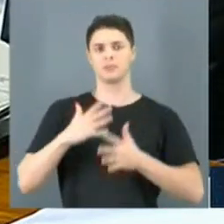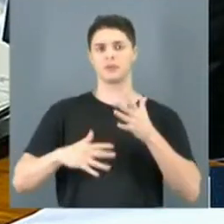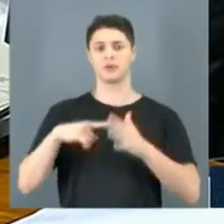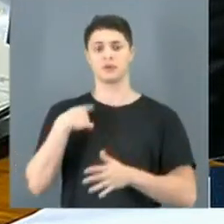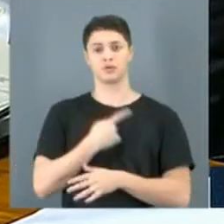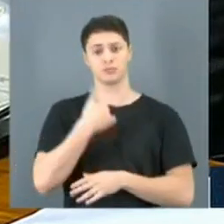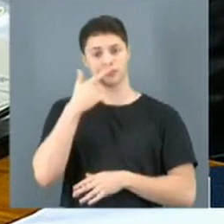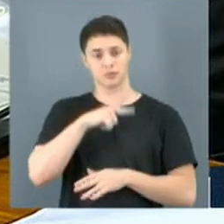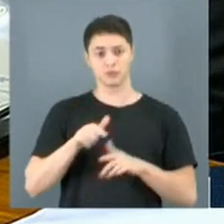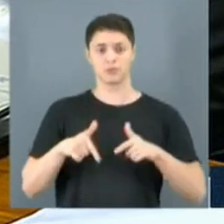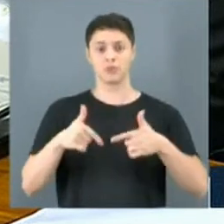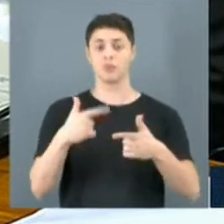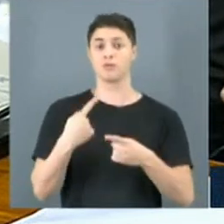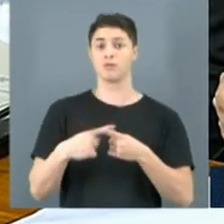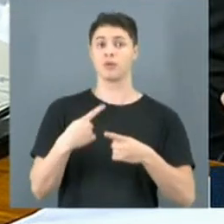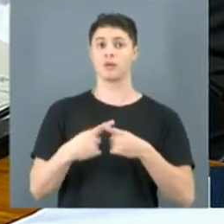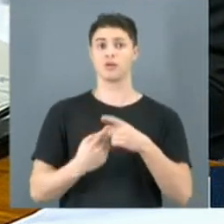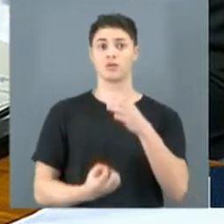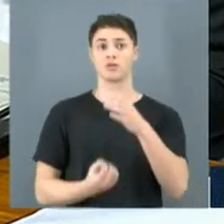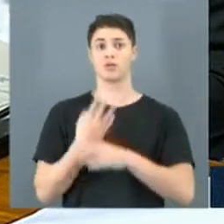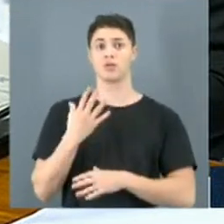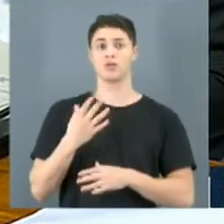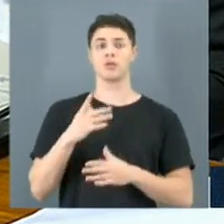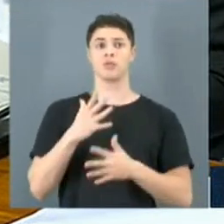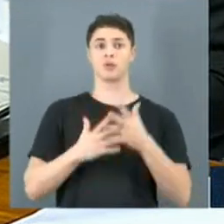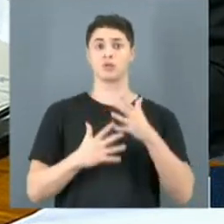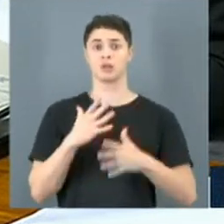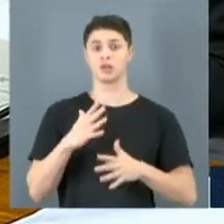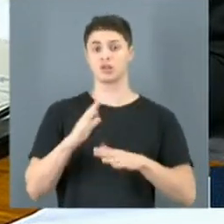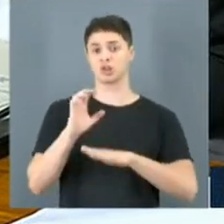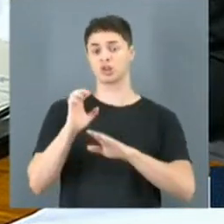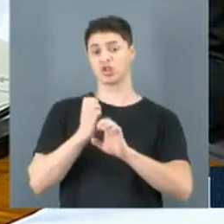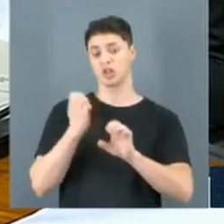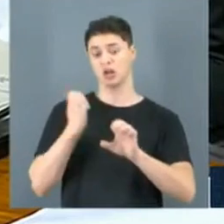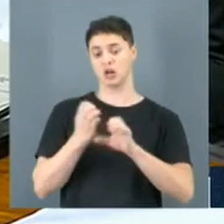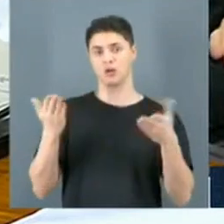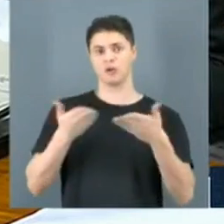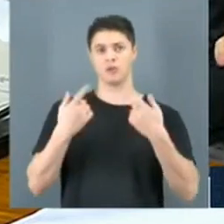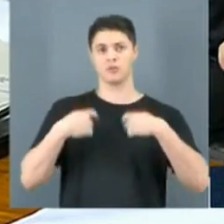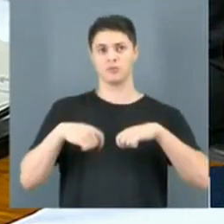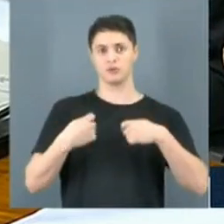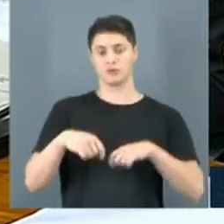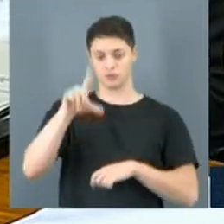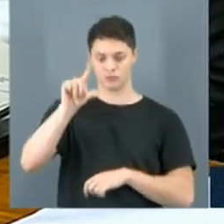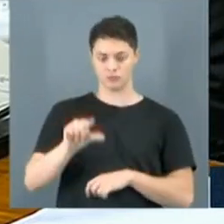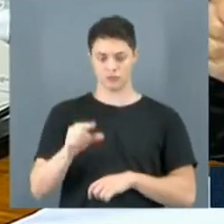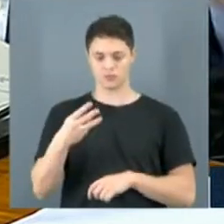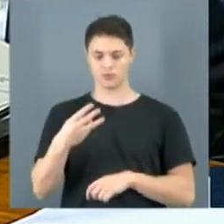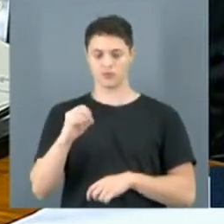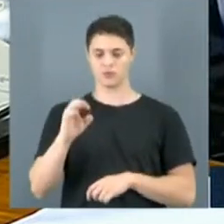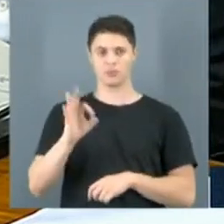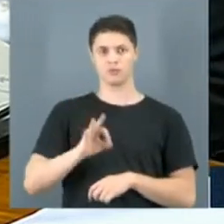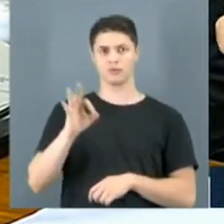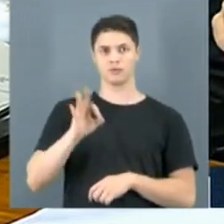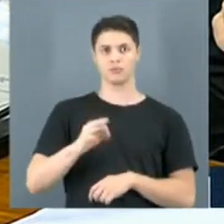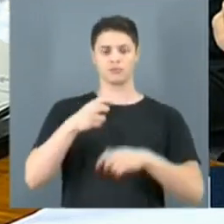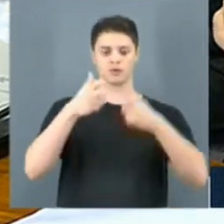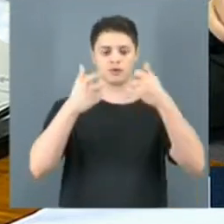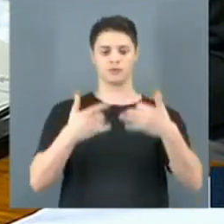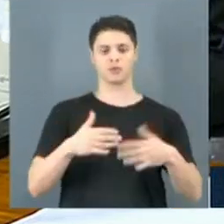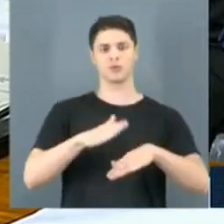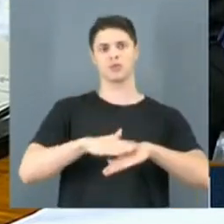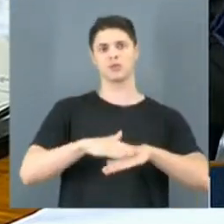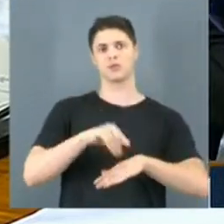quê? Porque ele cria uma dificuldade de um engenheiro agora ter que dedicar no mínimo 30% do tempo dele para explicar o que está sendo